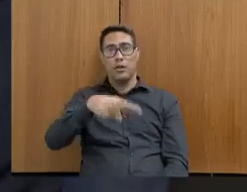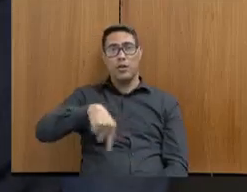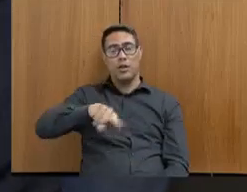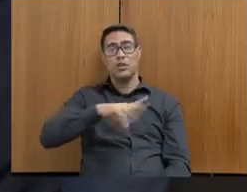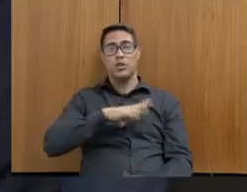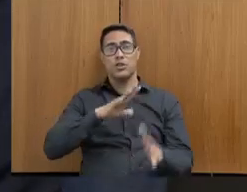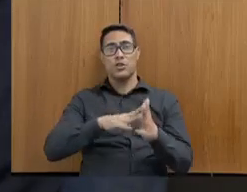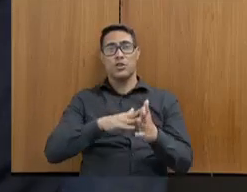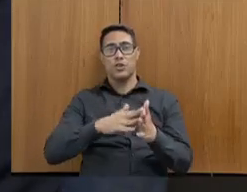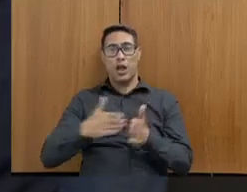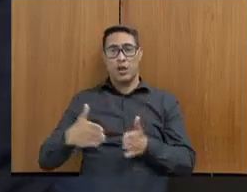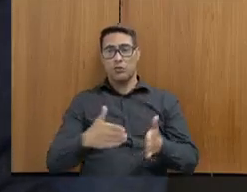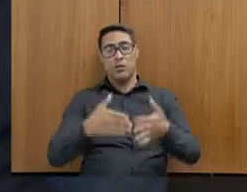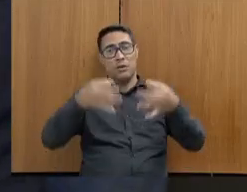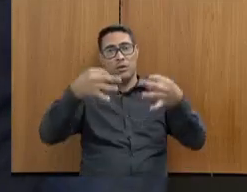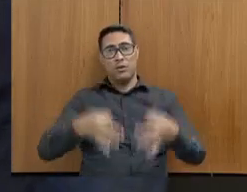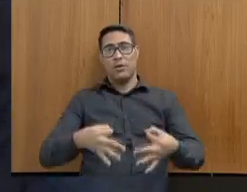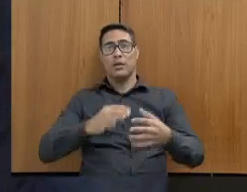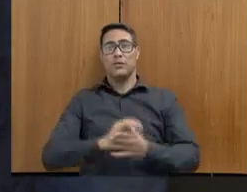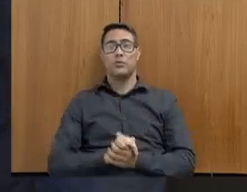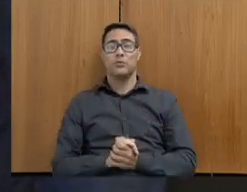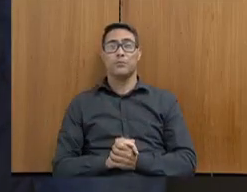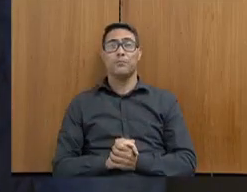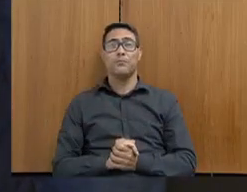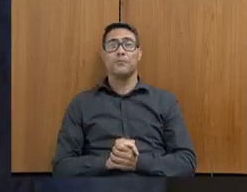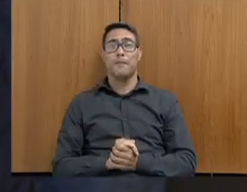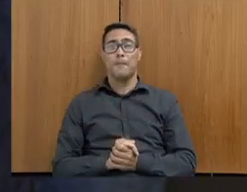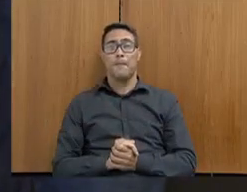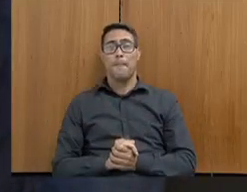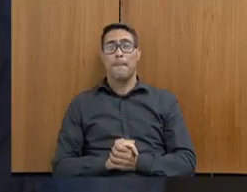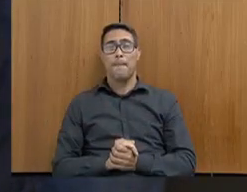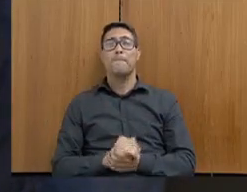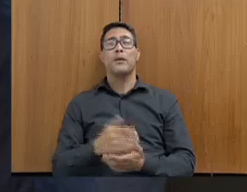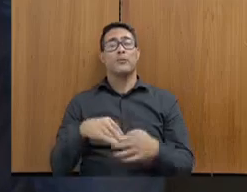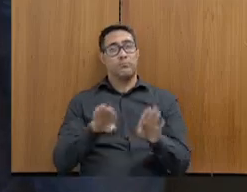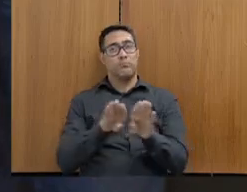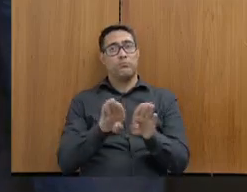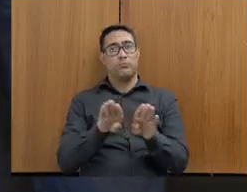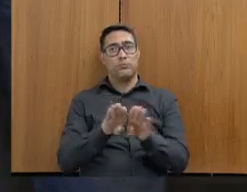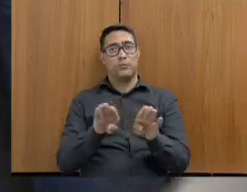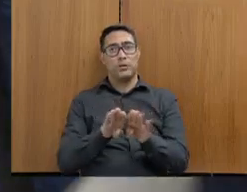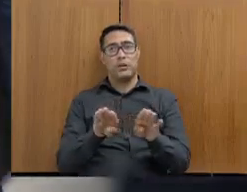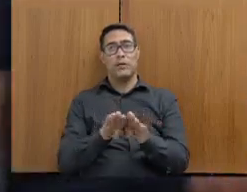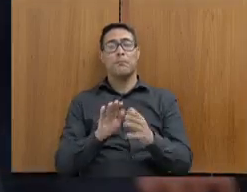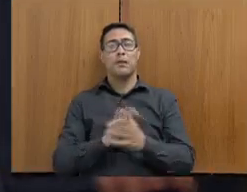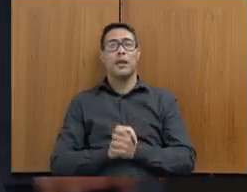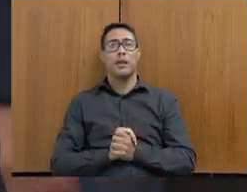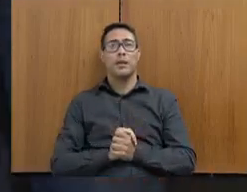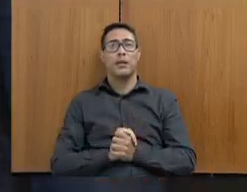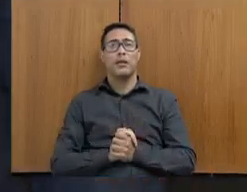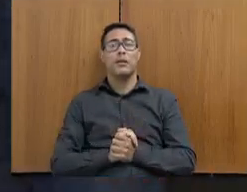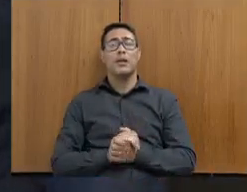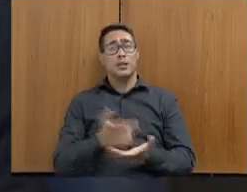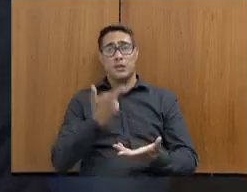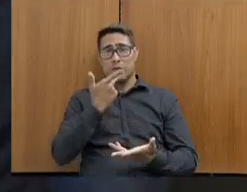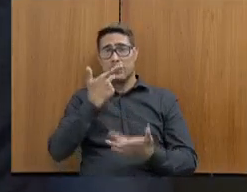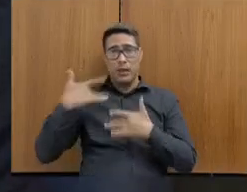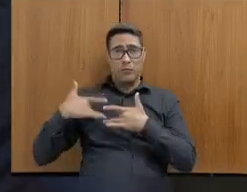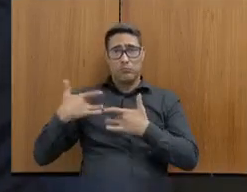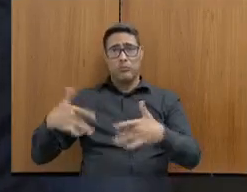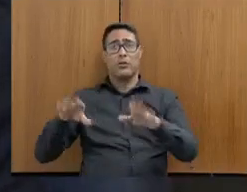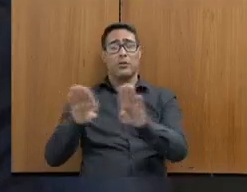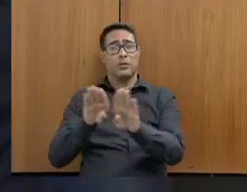o Governo está está no caminho certo é gostaria também é de ser solidário aqui